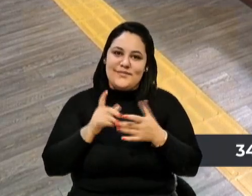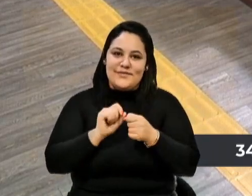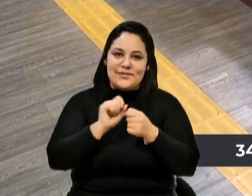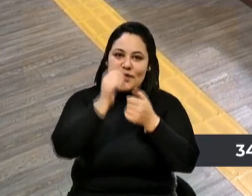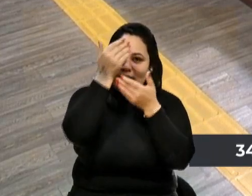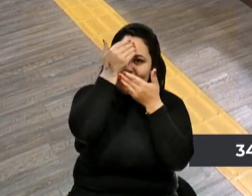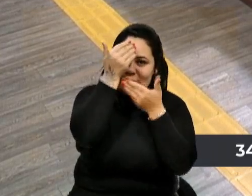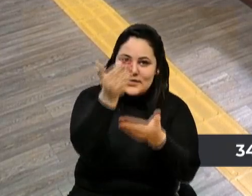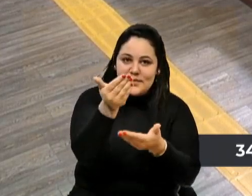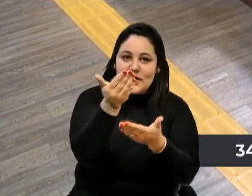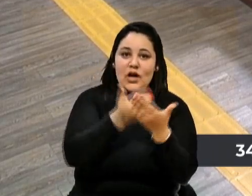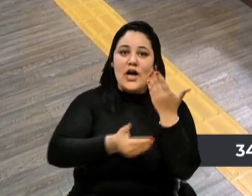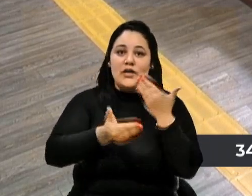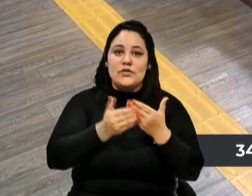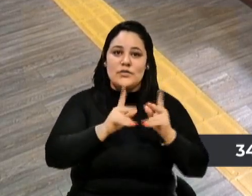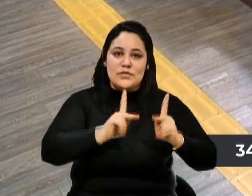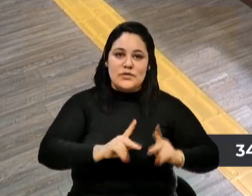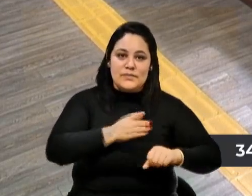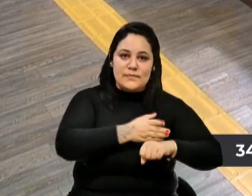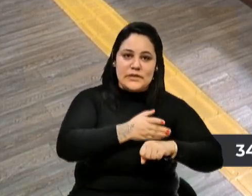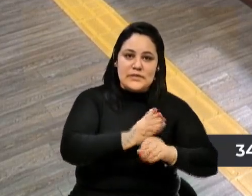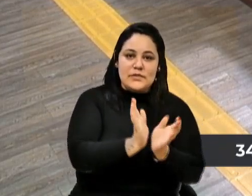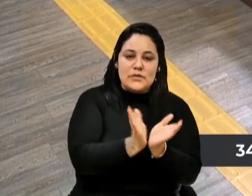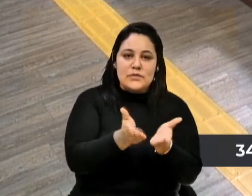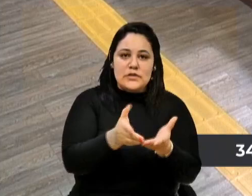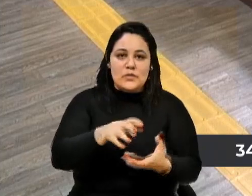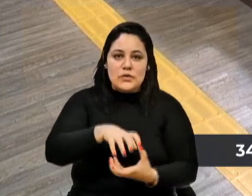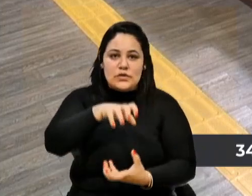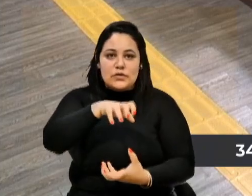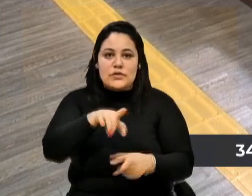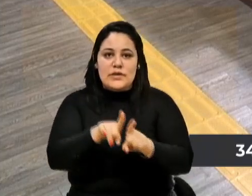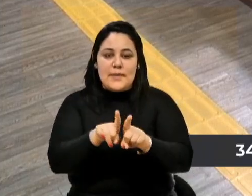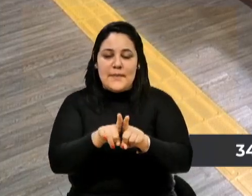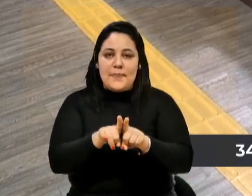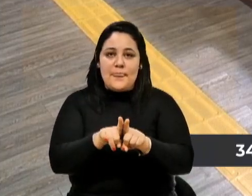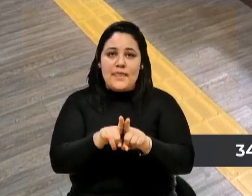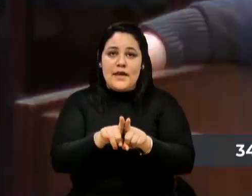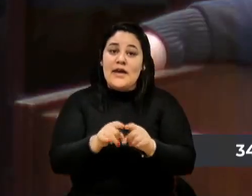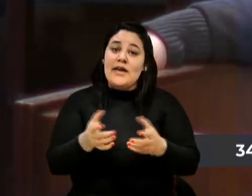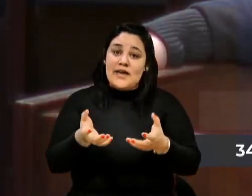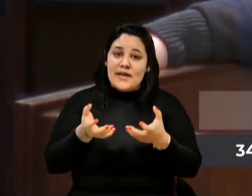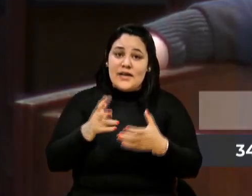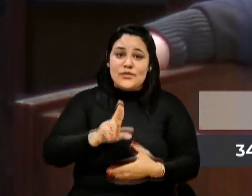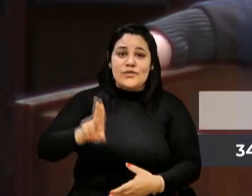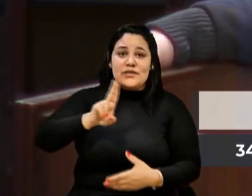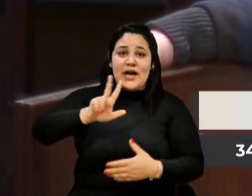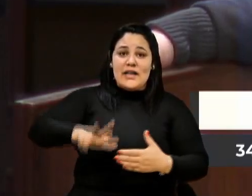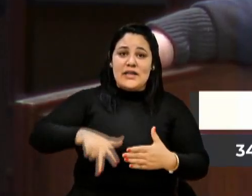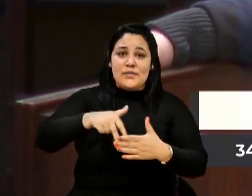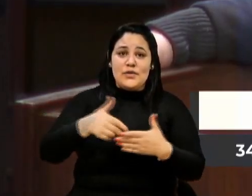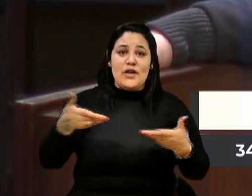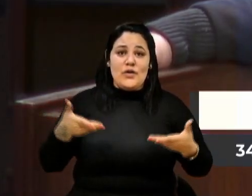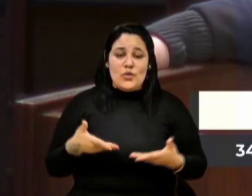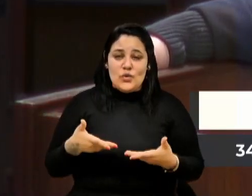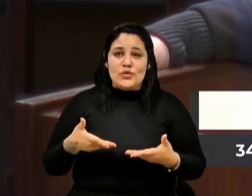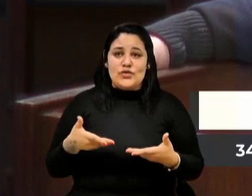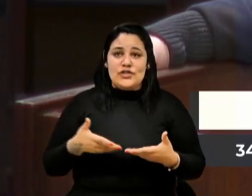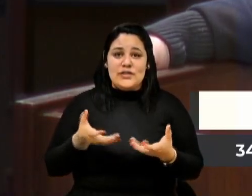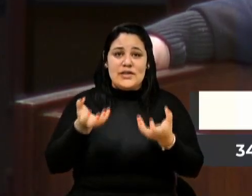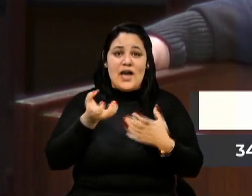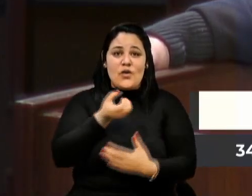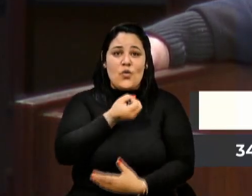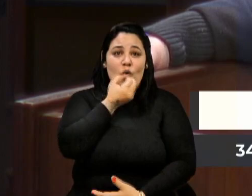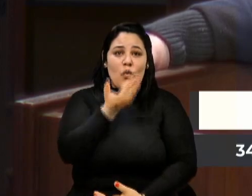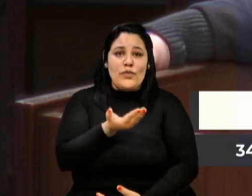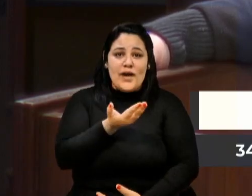os integrantes da Comissão do Idoso, e mostrar, eu quero aproveitar esse espaço de hoje, compartilhar um pouco do que está sendo